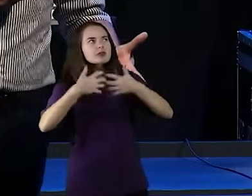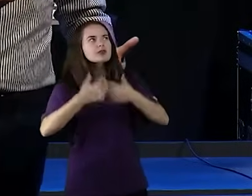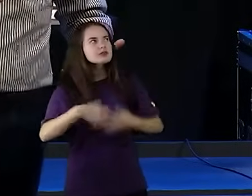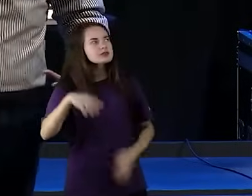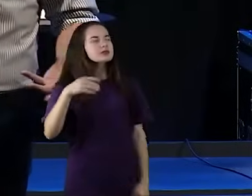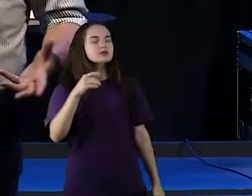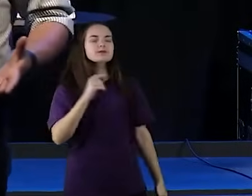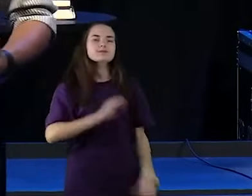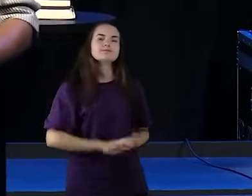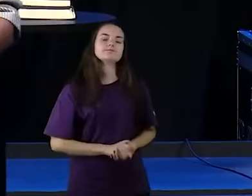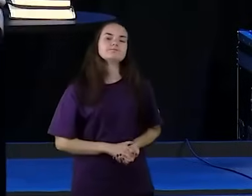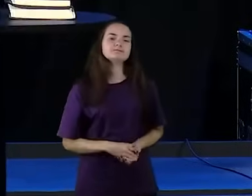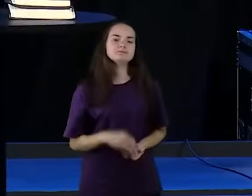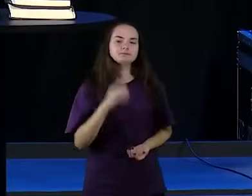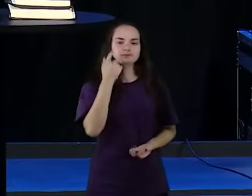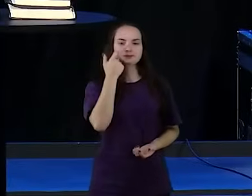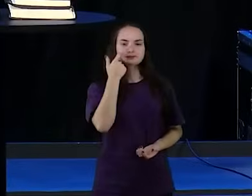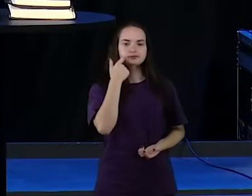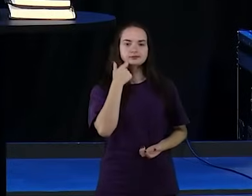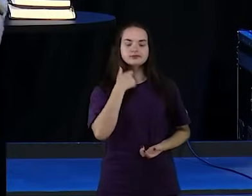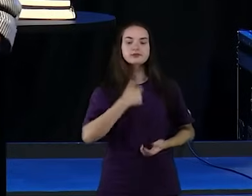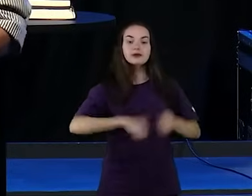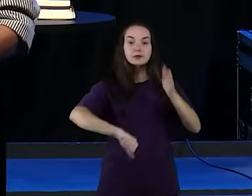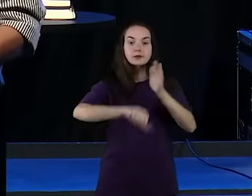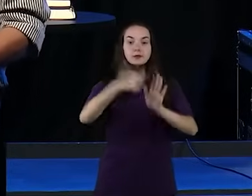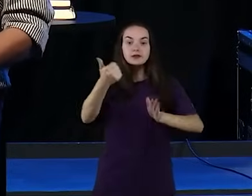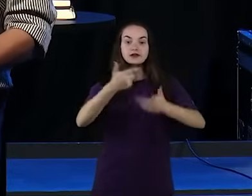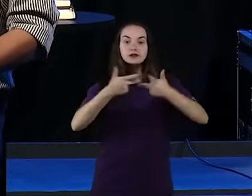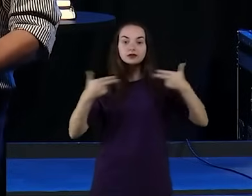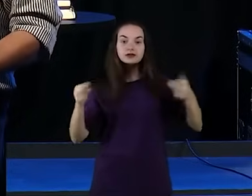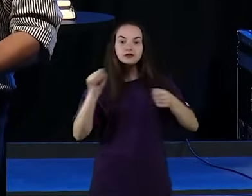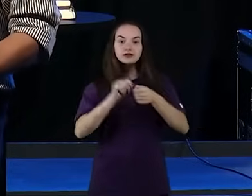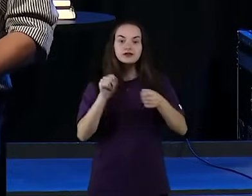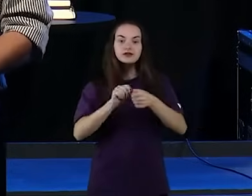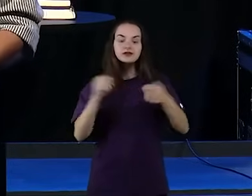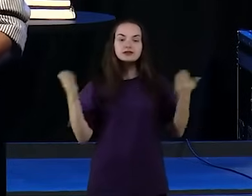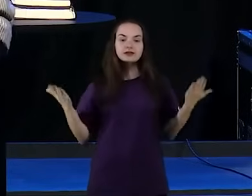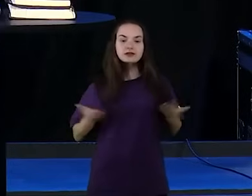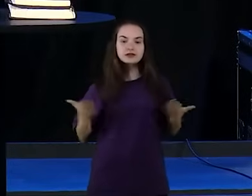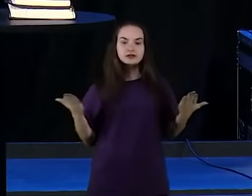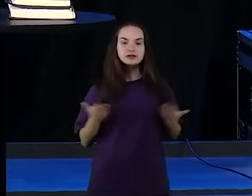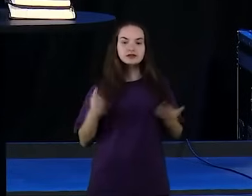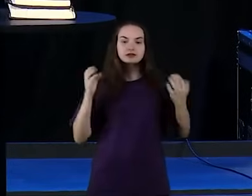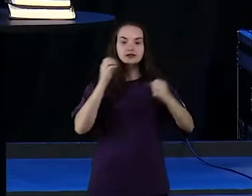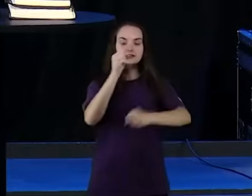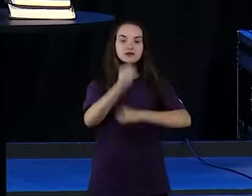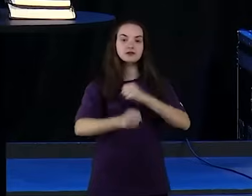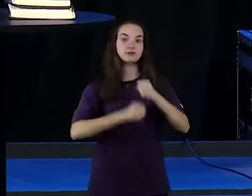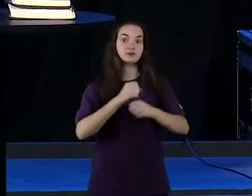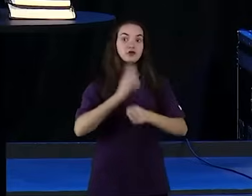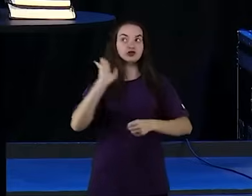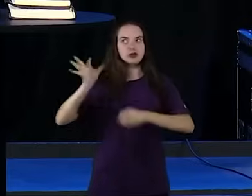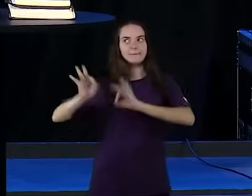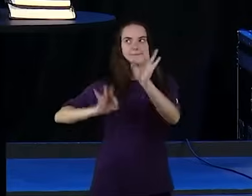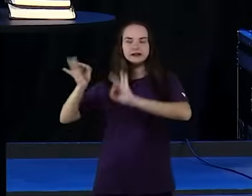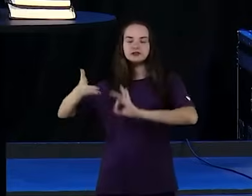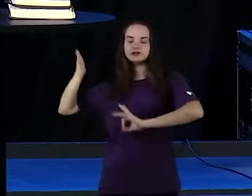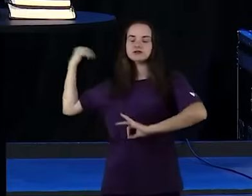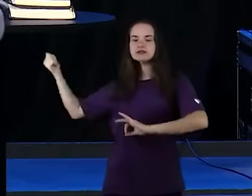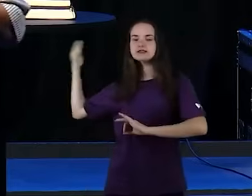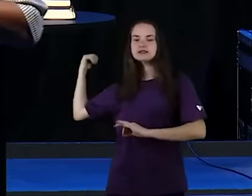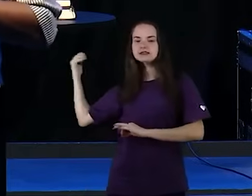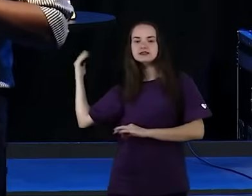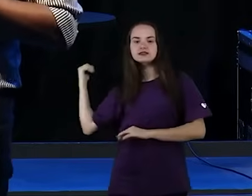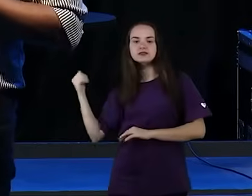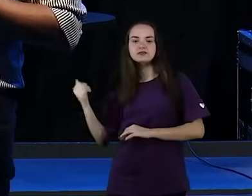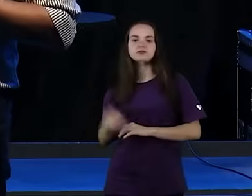eu dou na verdade esse ano eu já tô planejando ele já há muito tempo você começa